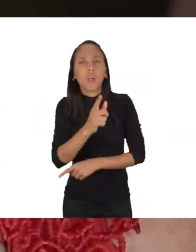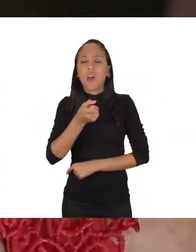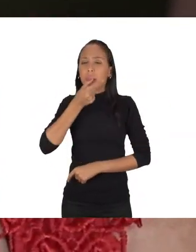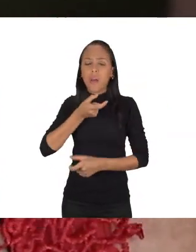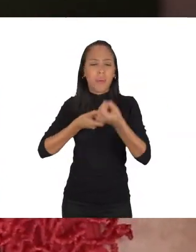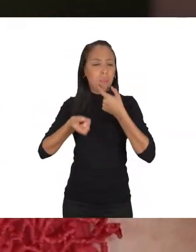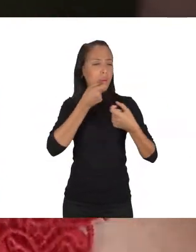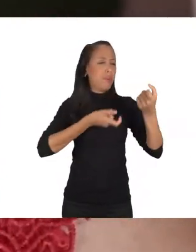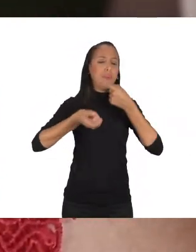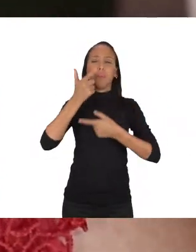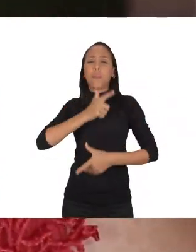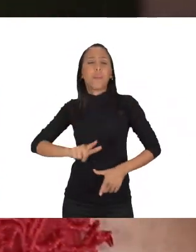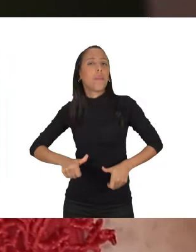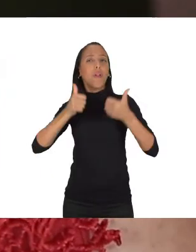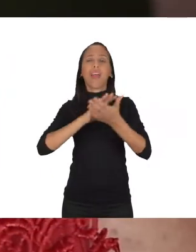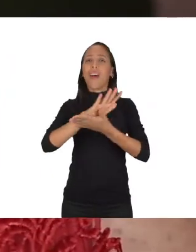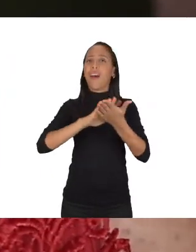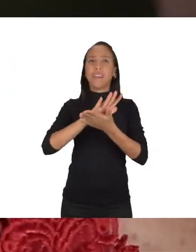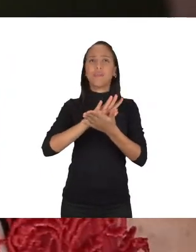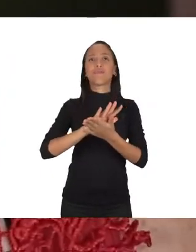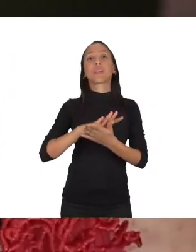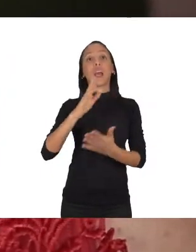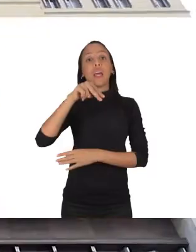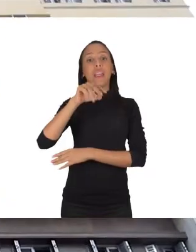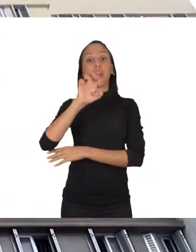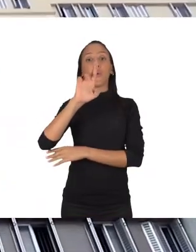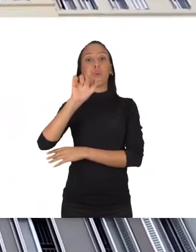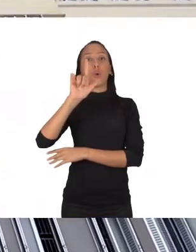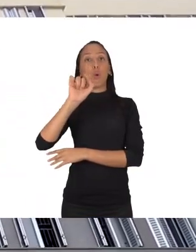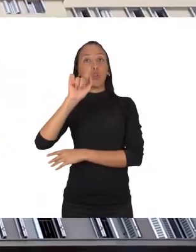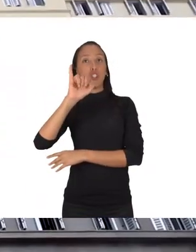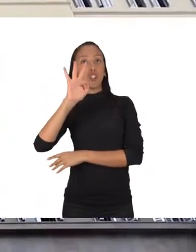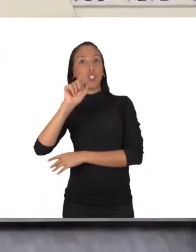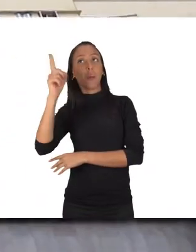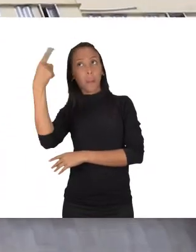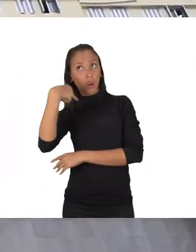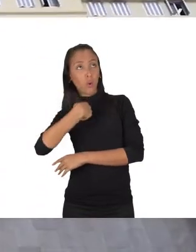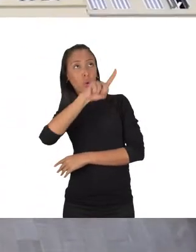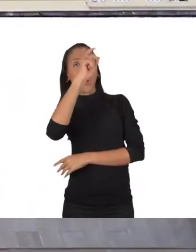nada e continuou. Até que uma neurologista me encaminhou para as clínicas.